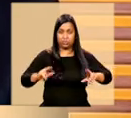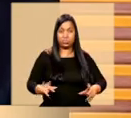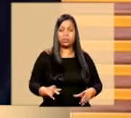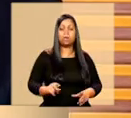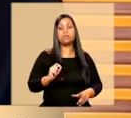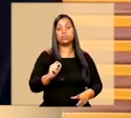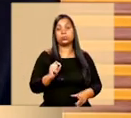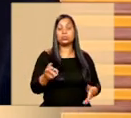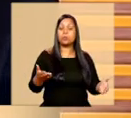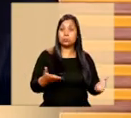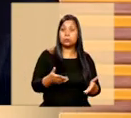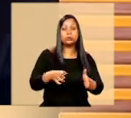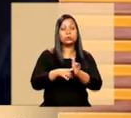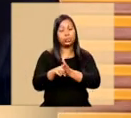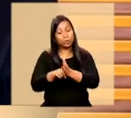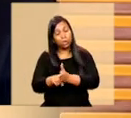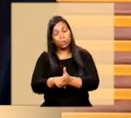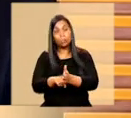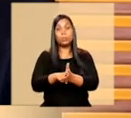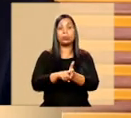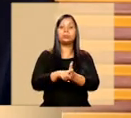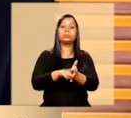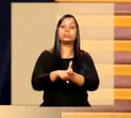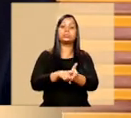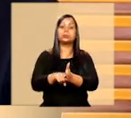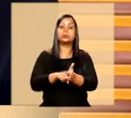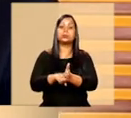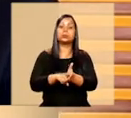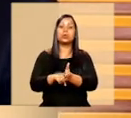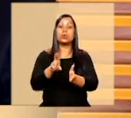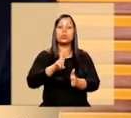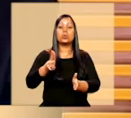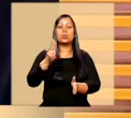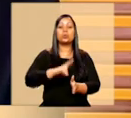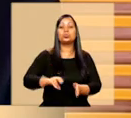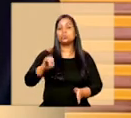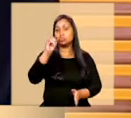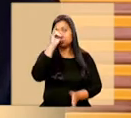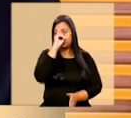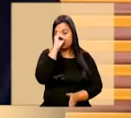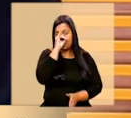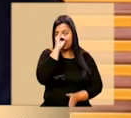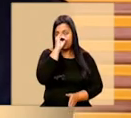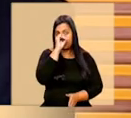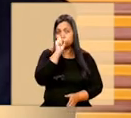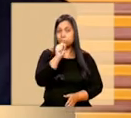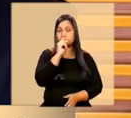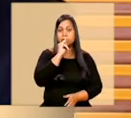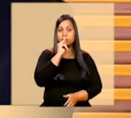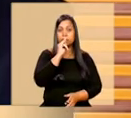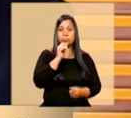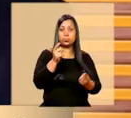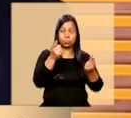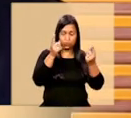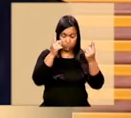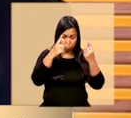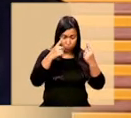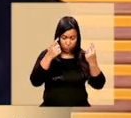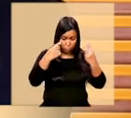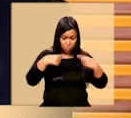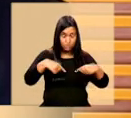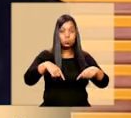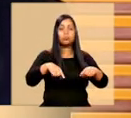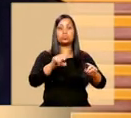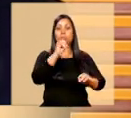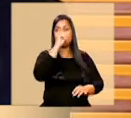diferentes. Então, o que tem muito hoje é uma pesquisa com uso de porcos. Né? Então, na verdade, você tira todo o